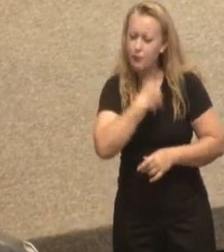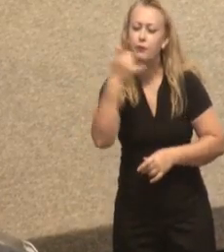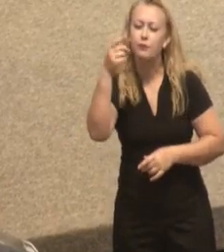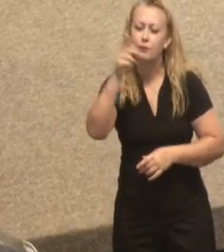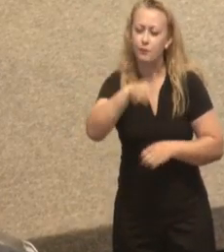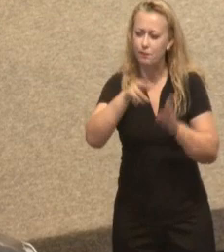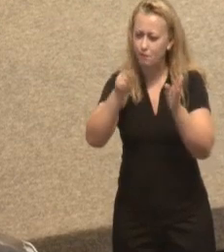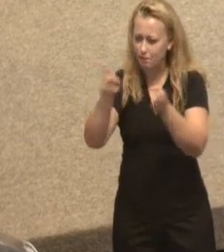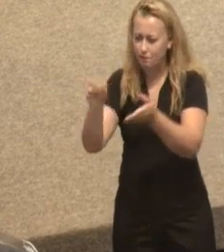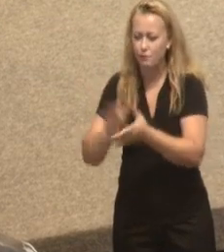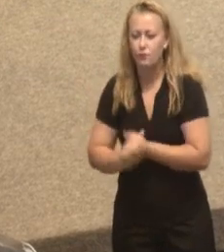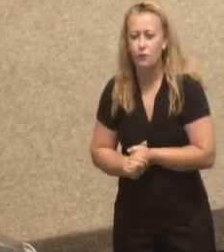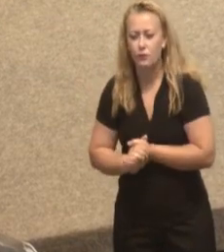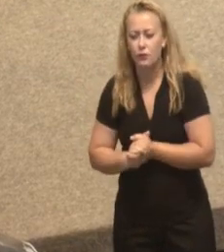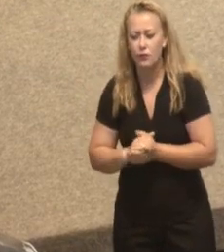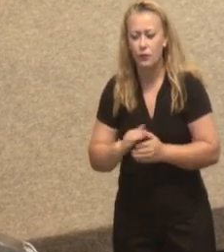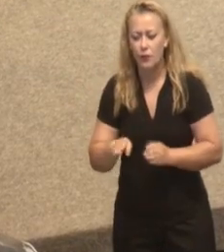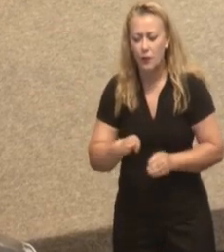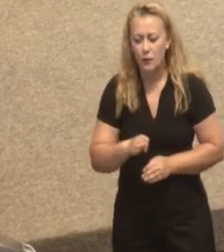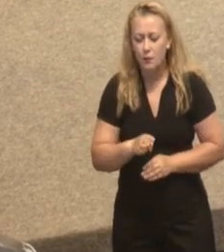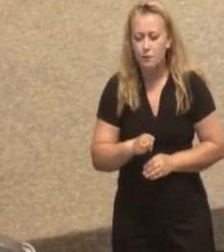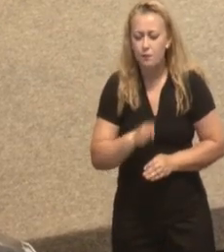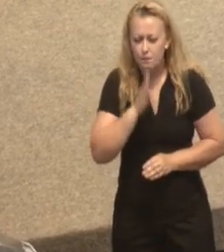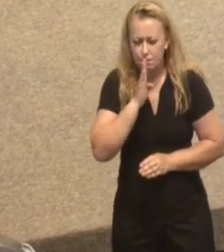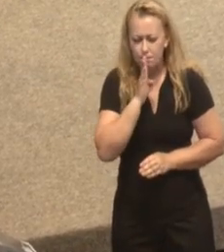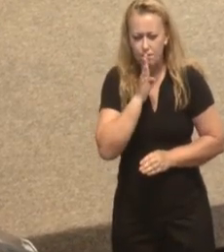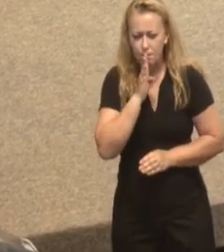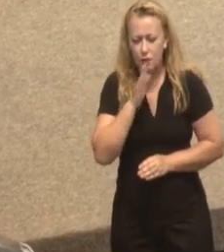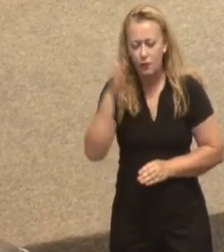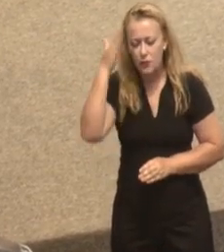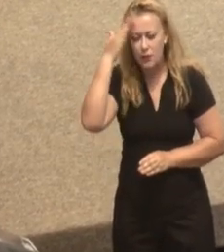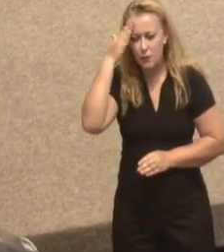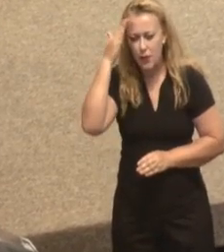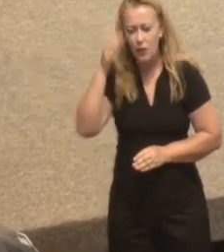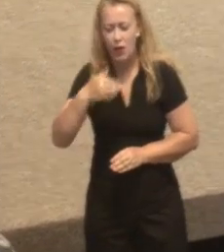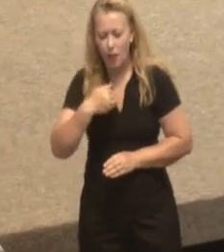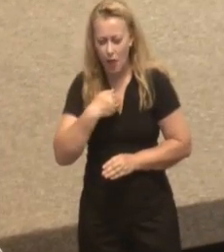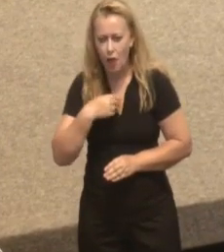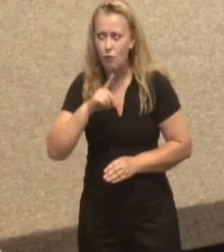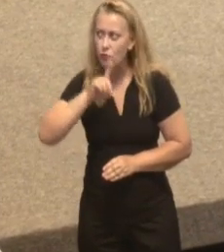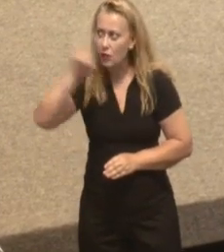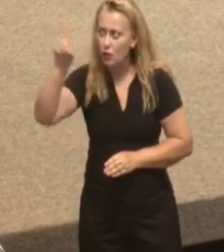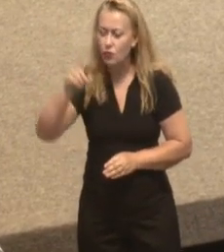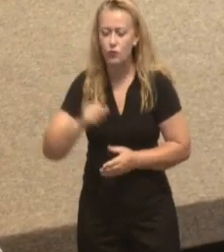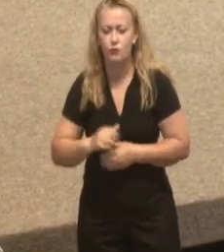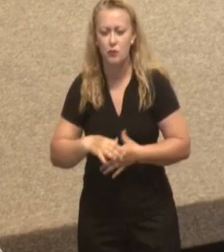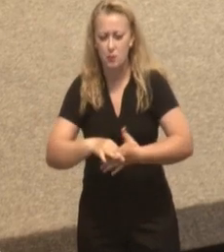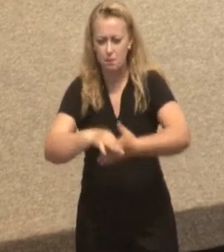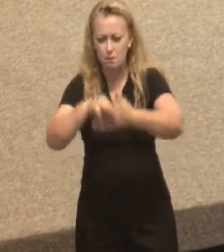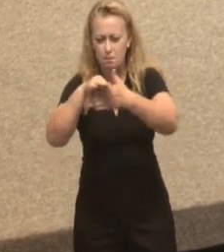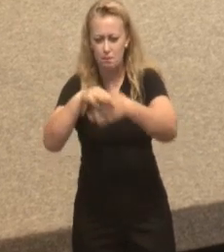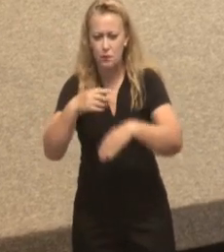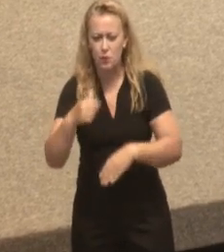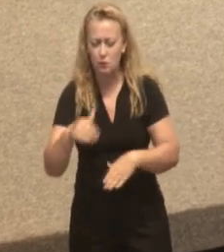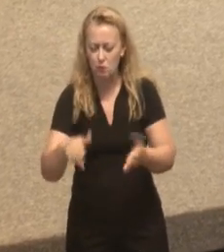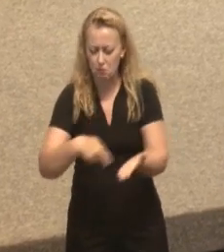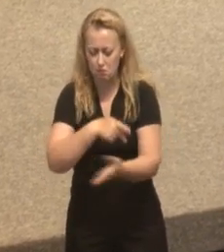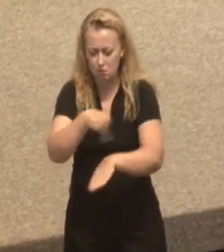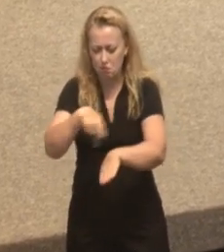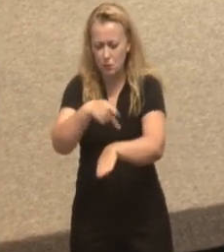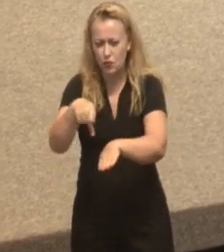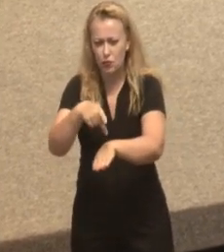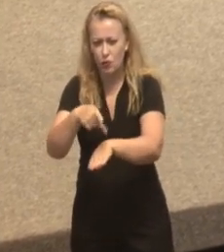Aquietai-vos e sabei que eu sou Deus. Serei exaltado entre as nações. O Senhor reina, Ele é